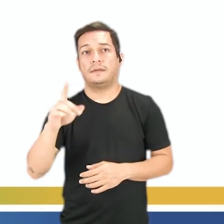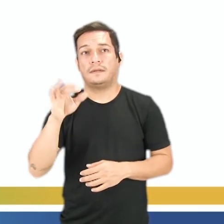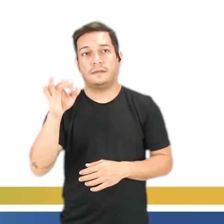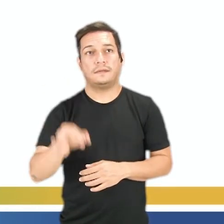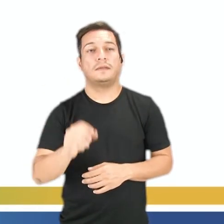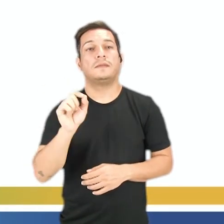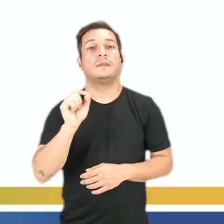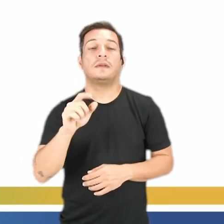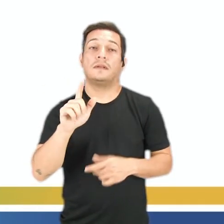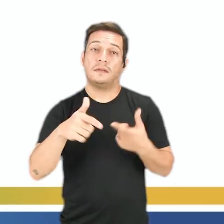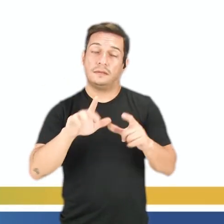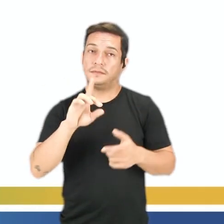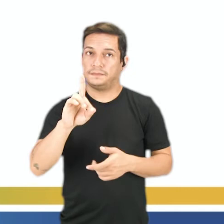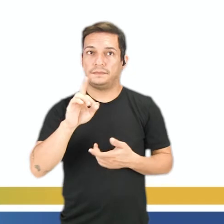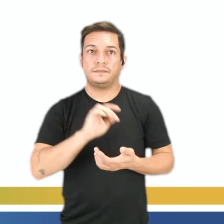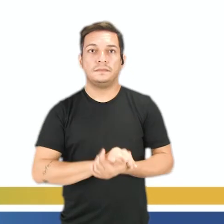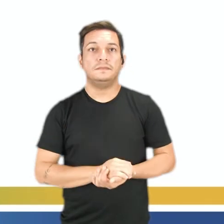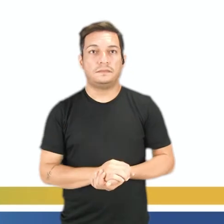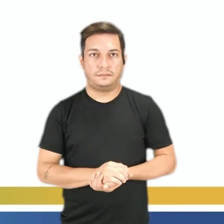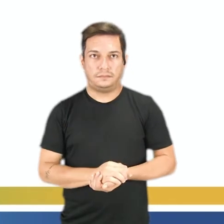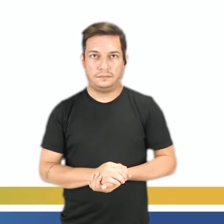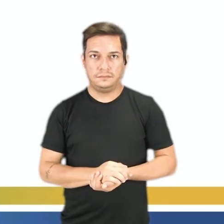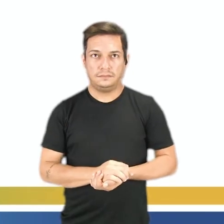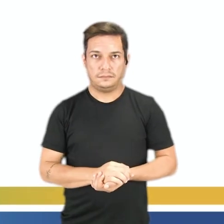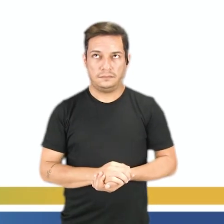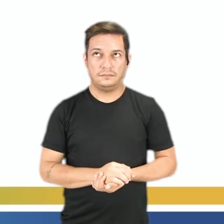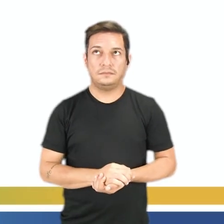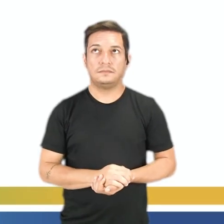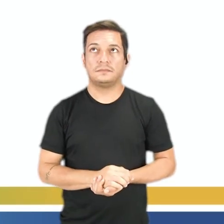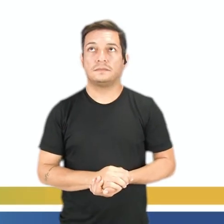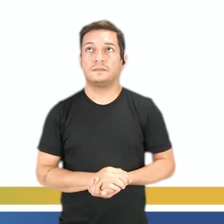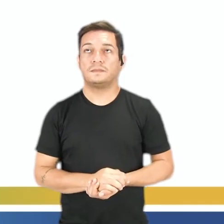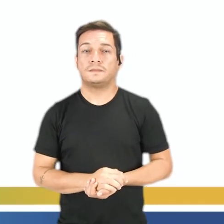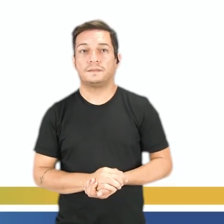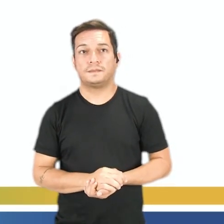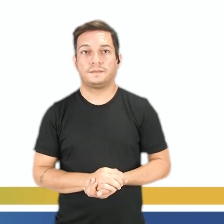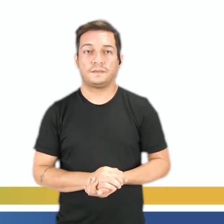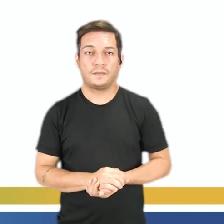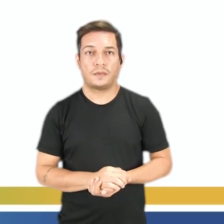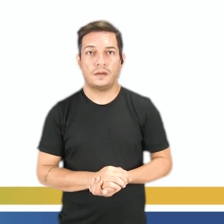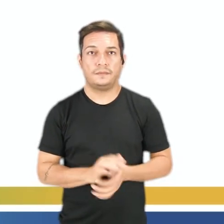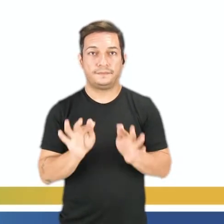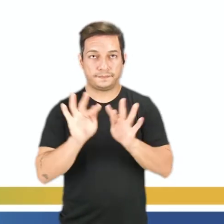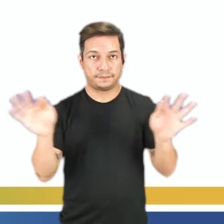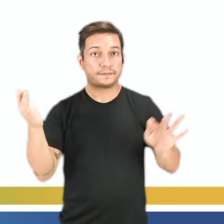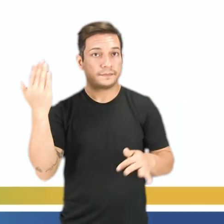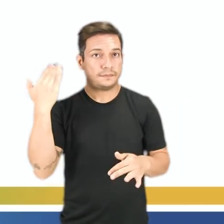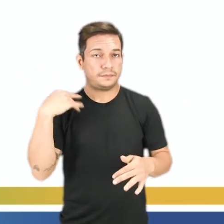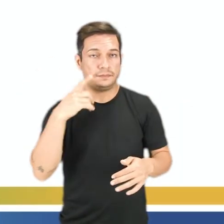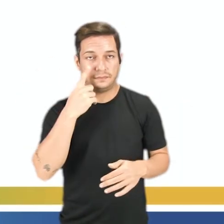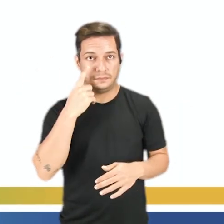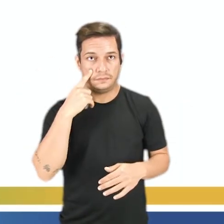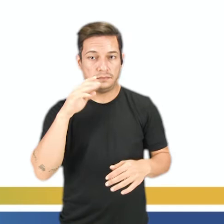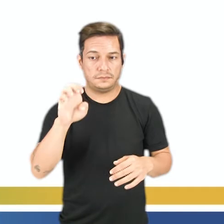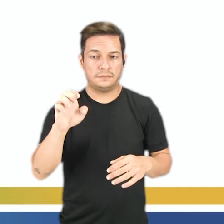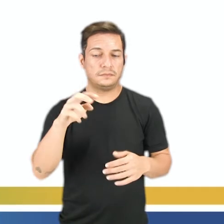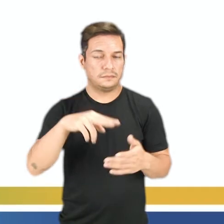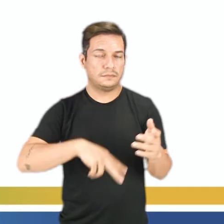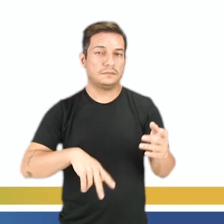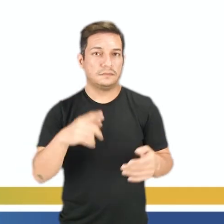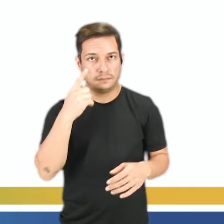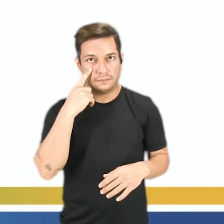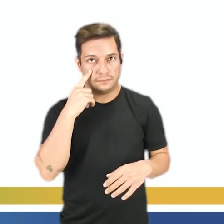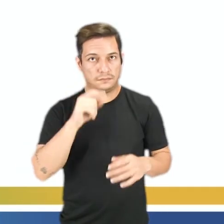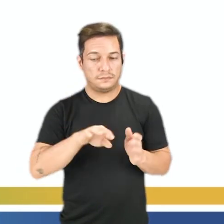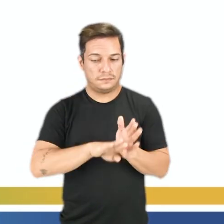A alternativa correta é essa aí, tá bom? É a alternativa D, é a frase que está no passado. Vou ler com você a E,